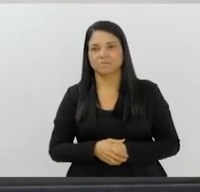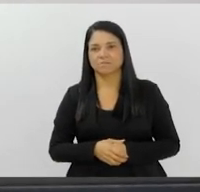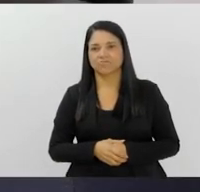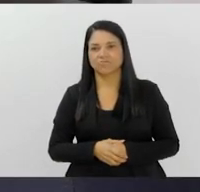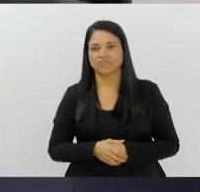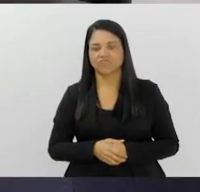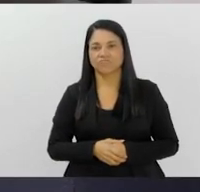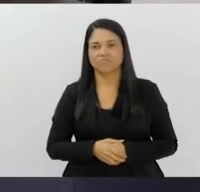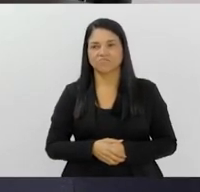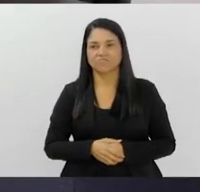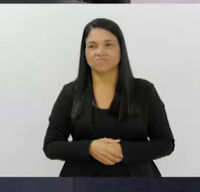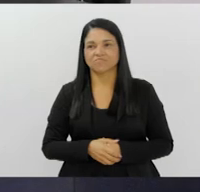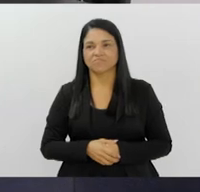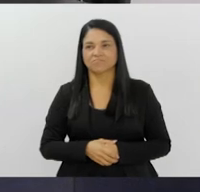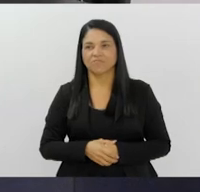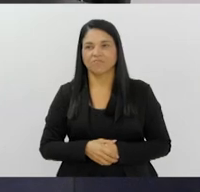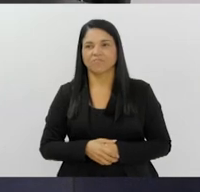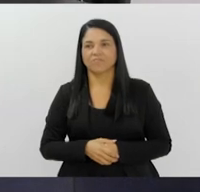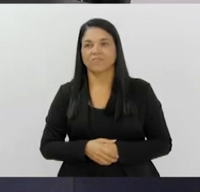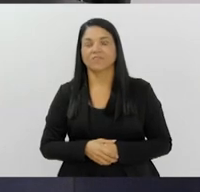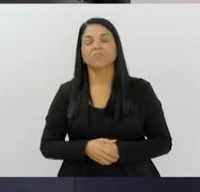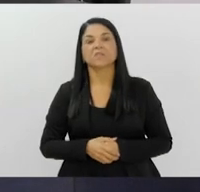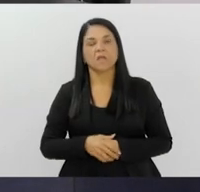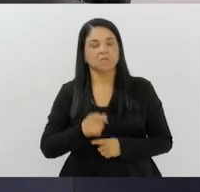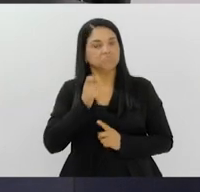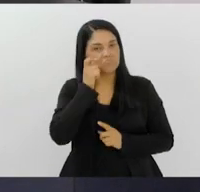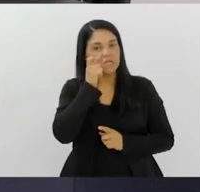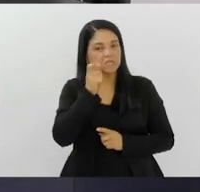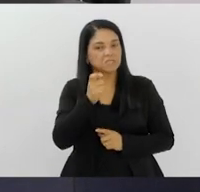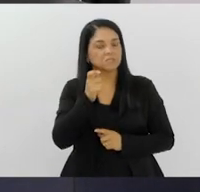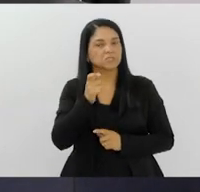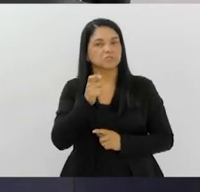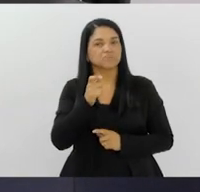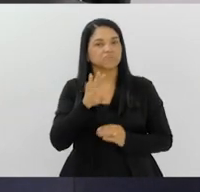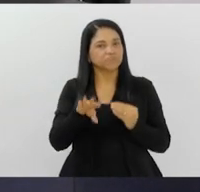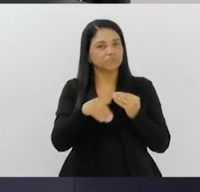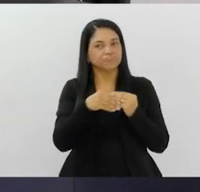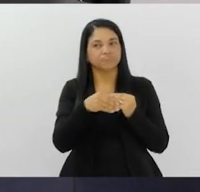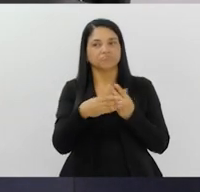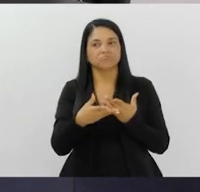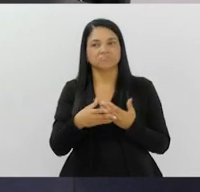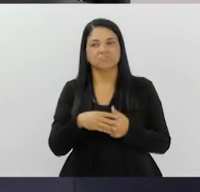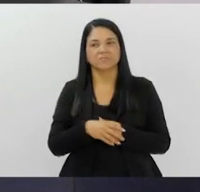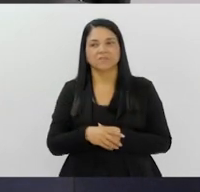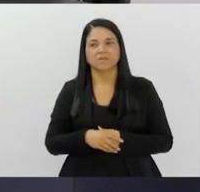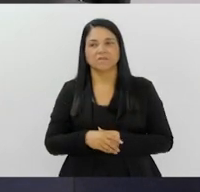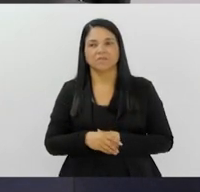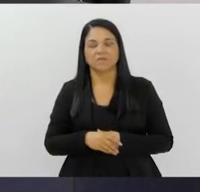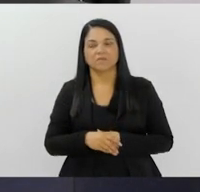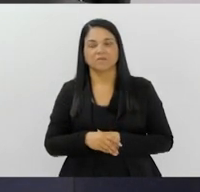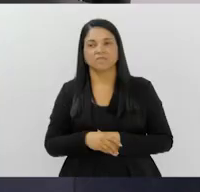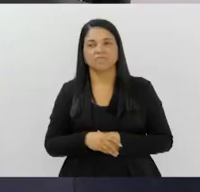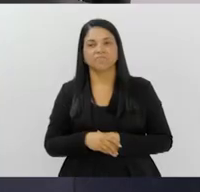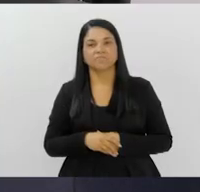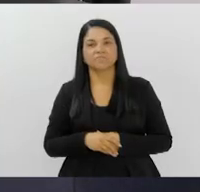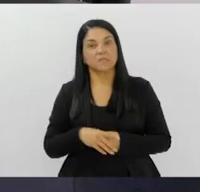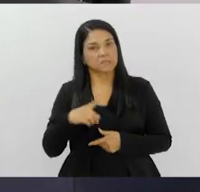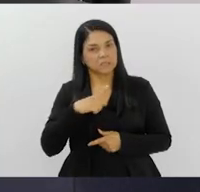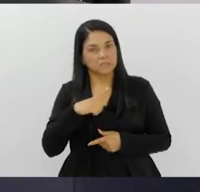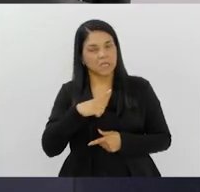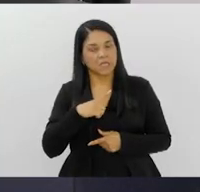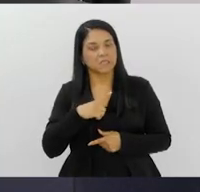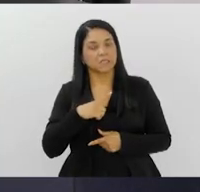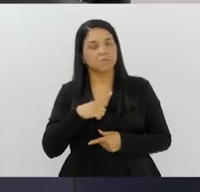também eu acho que é uma É uma opção interessante eh eu não sei se aqui também uma outra coisa também que vale a